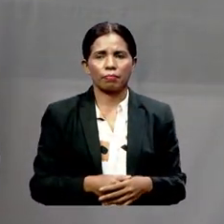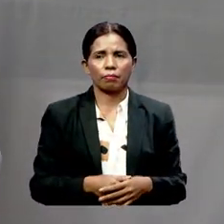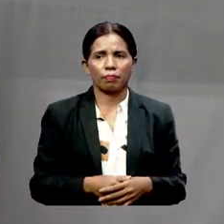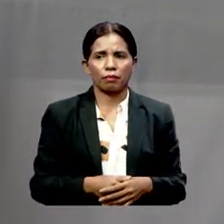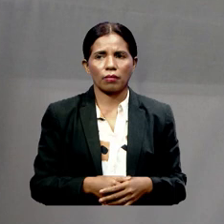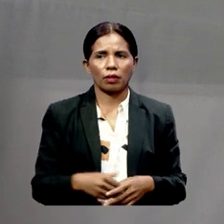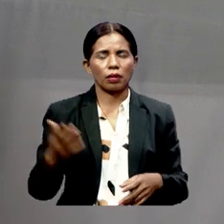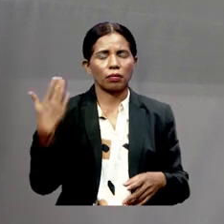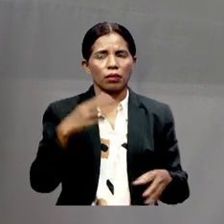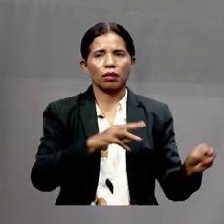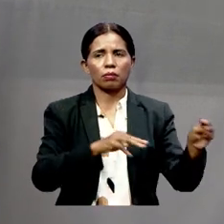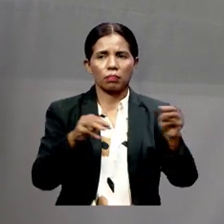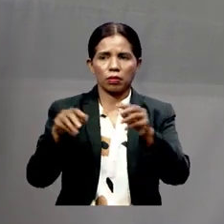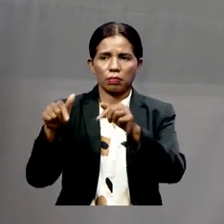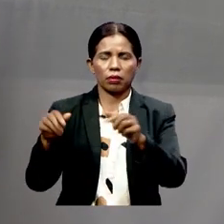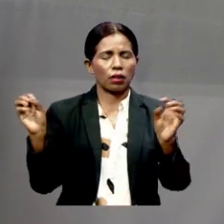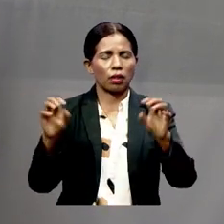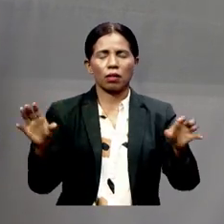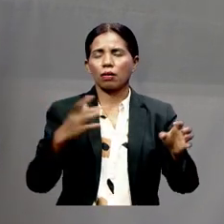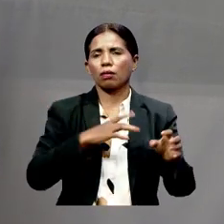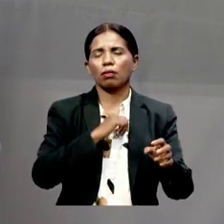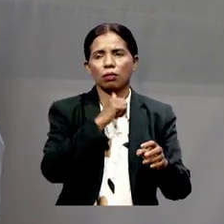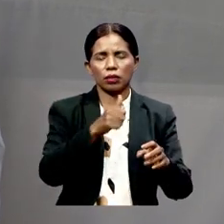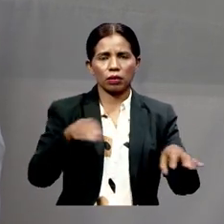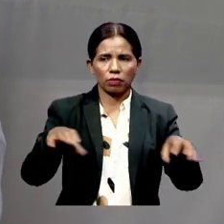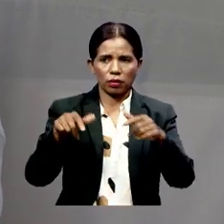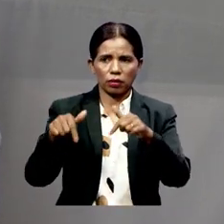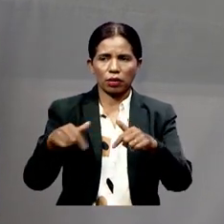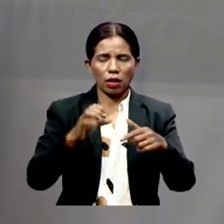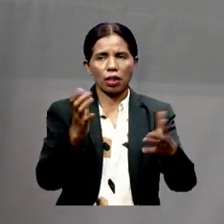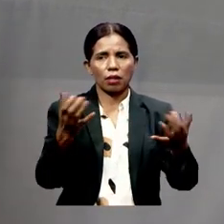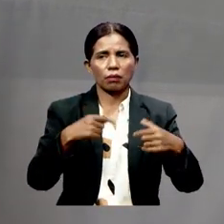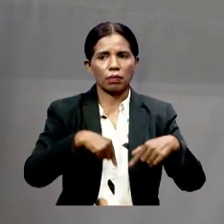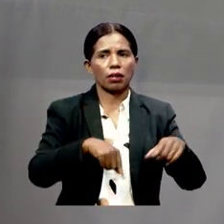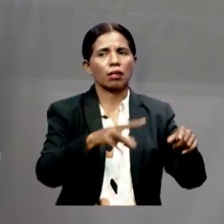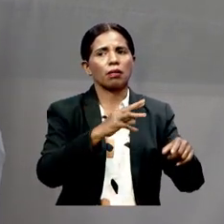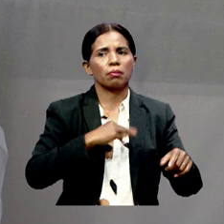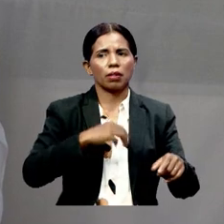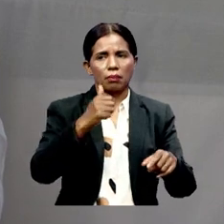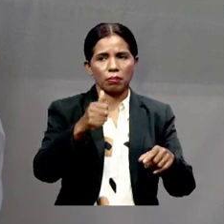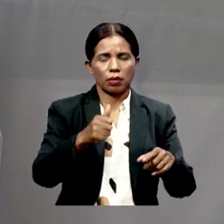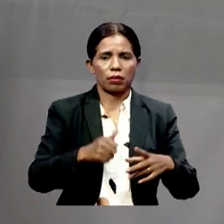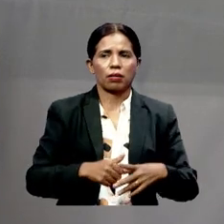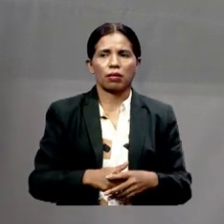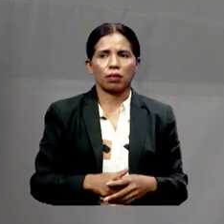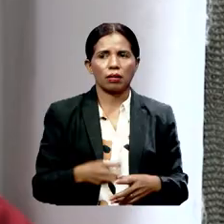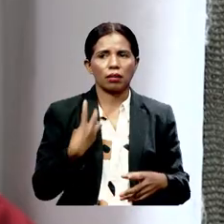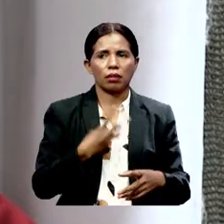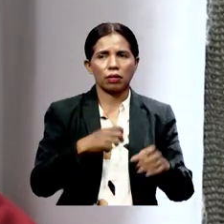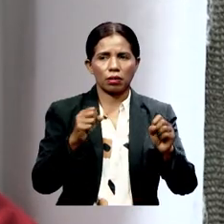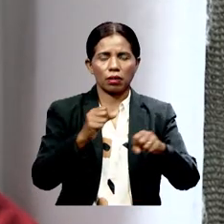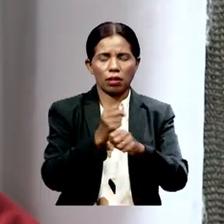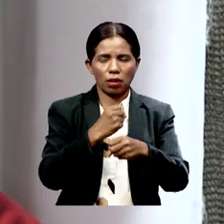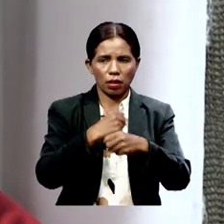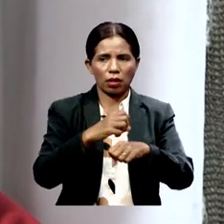Arves ulu nia destaka mai ne mesti la pos servis ne muka arves nia kara bafal maleana mesti maleana mu arves balu akar itu tegi halu ma pamenti da